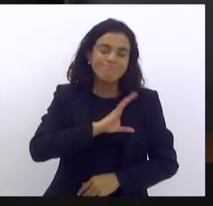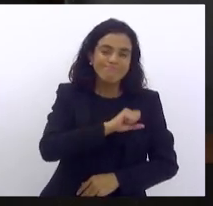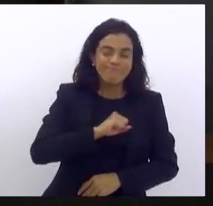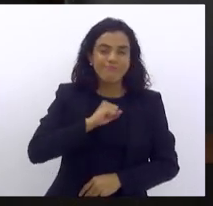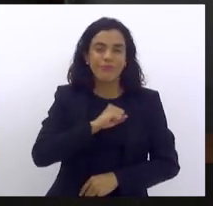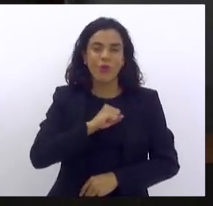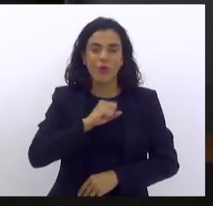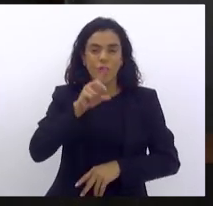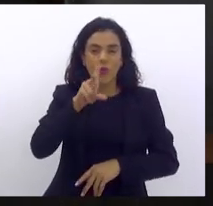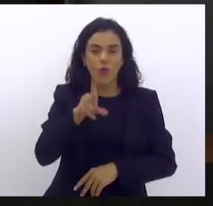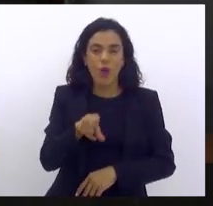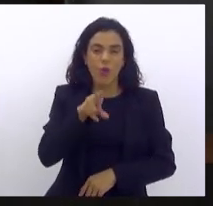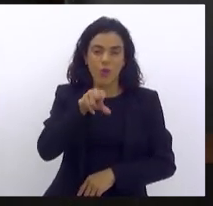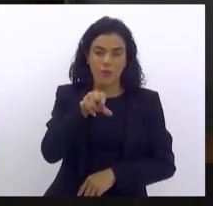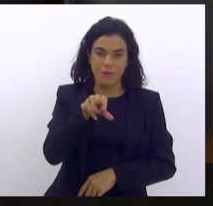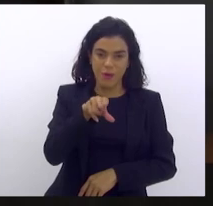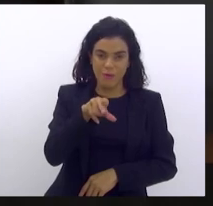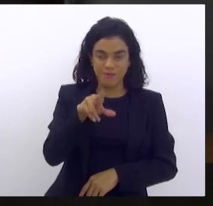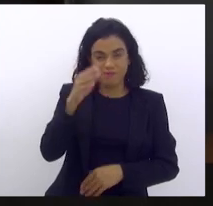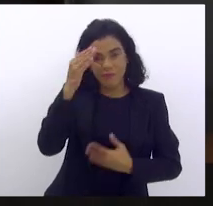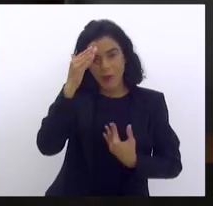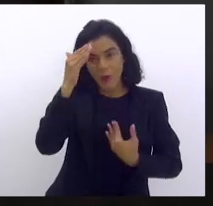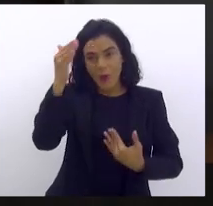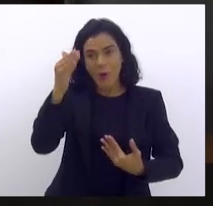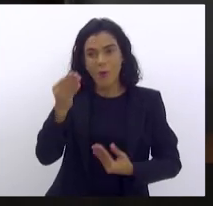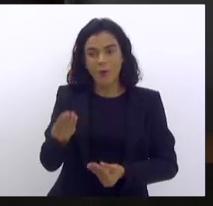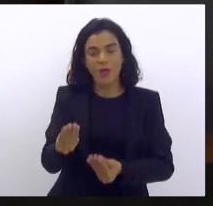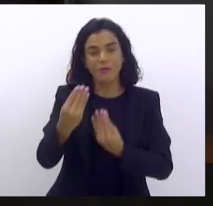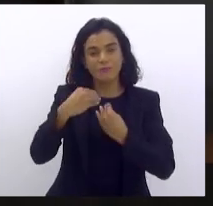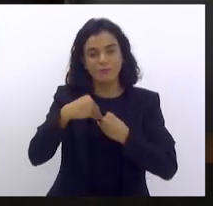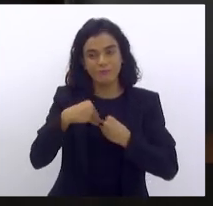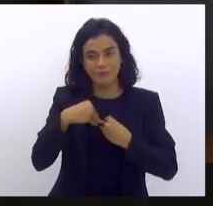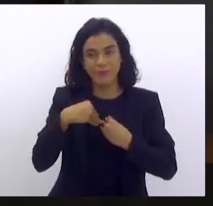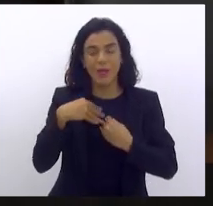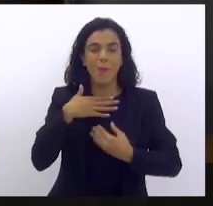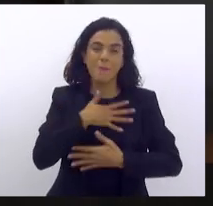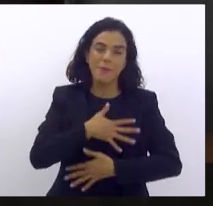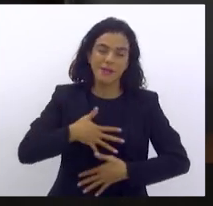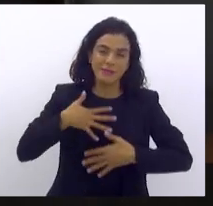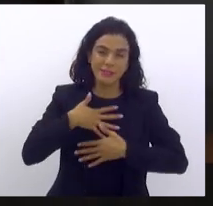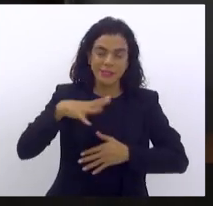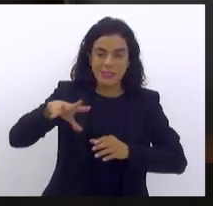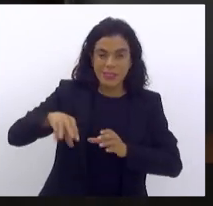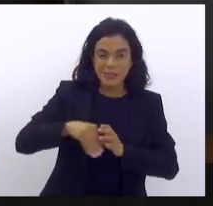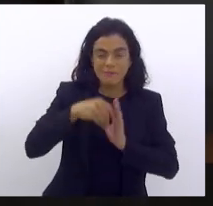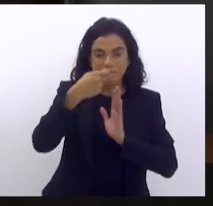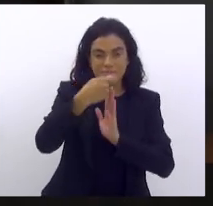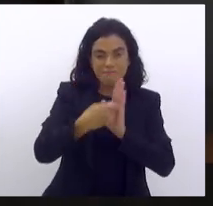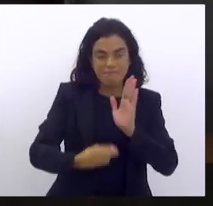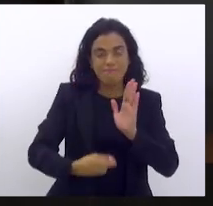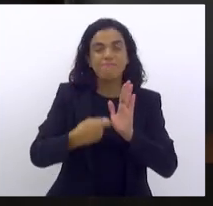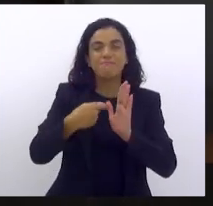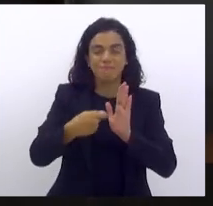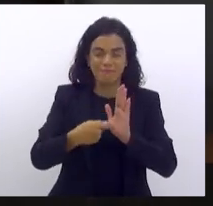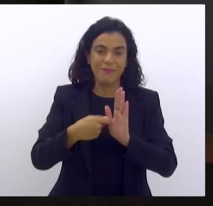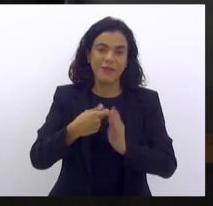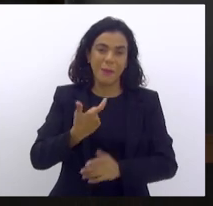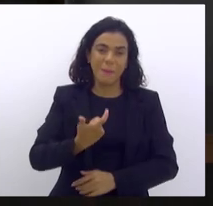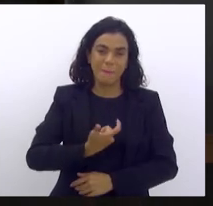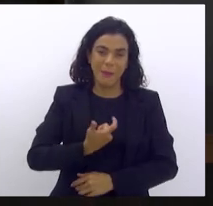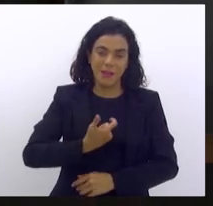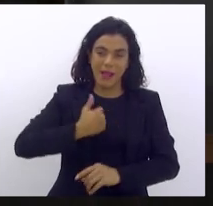obrigado, Vinícius, por me conceder esse prazer de participar dessa medalha com o Renato